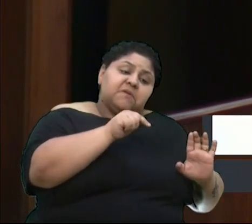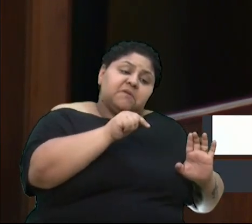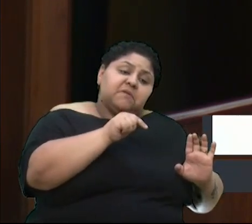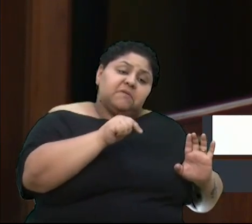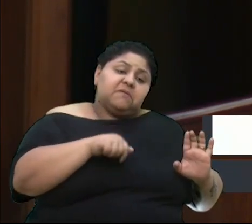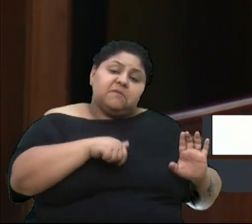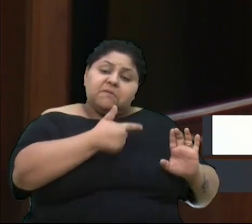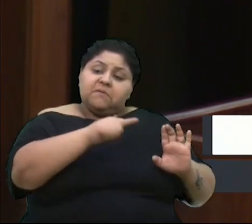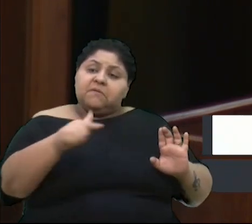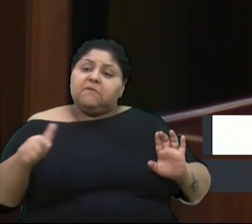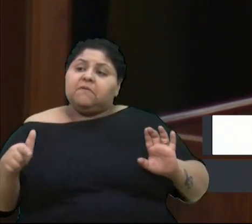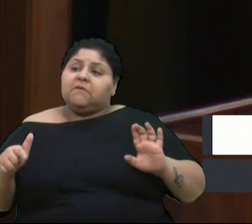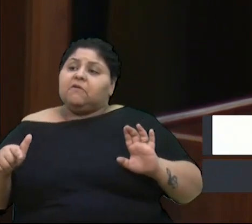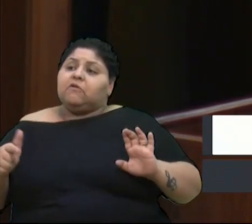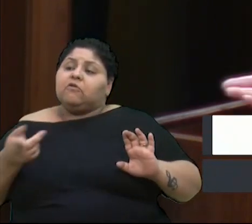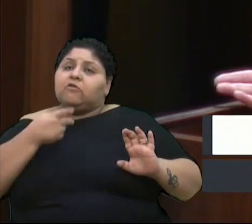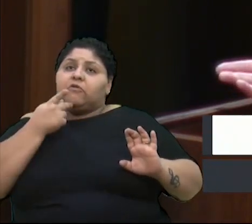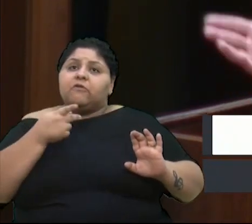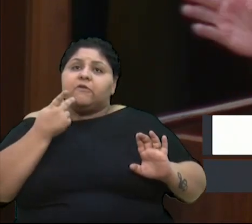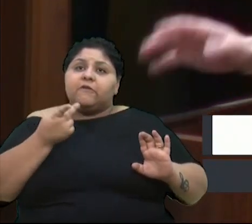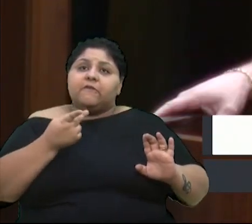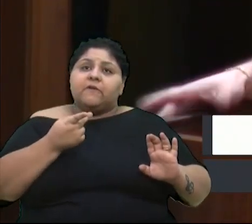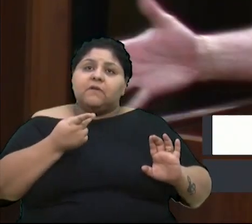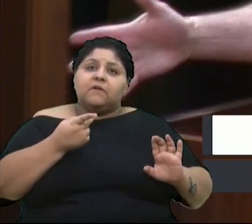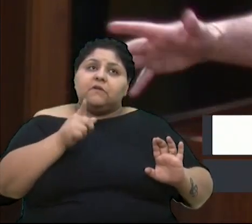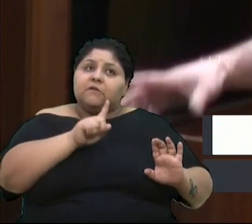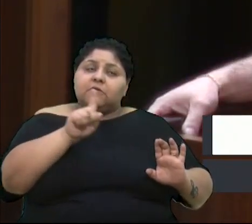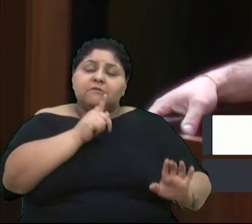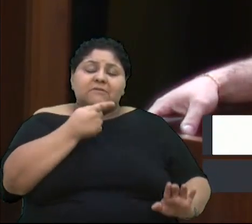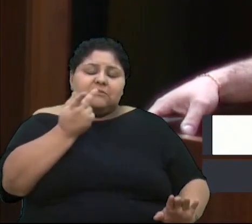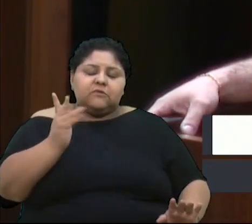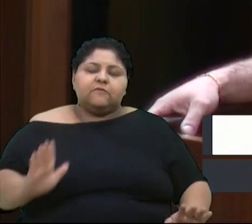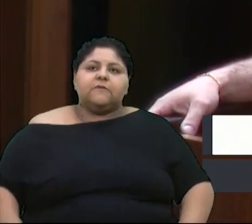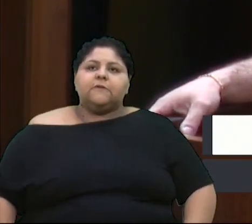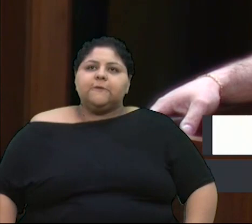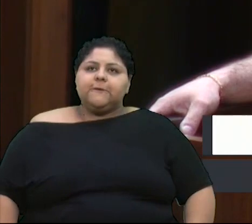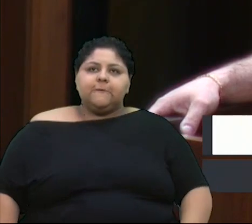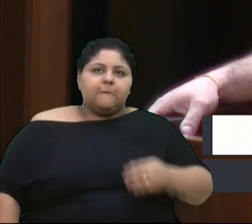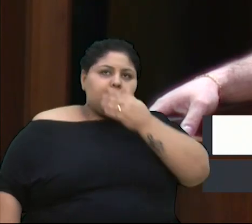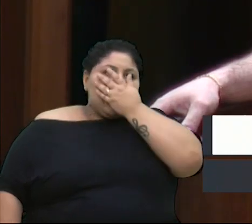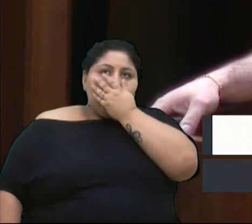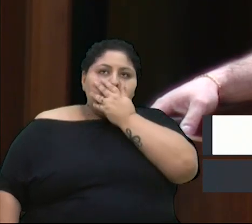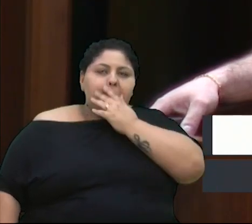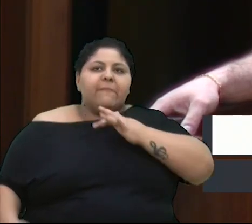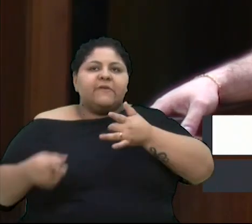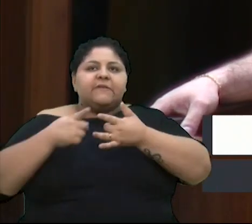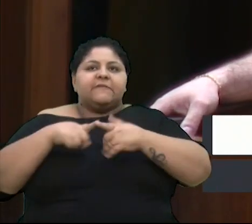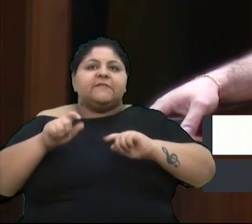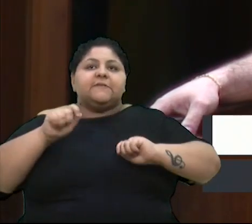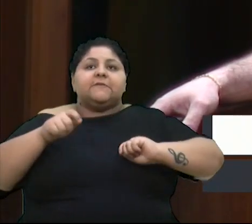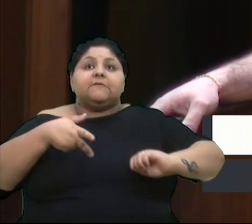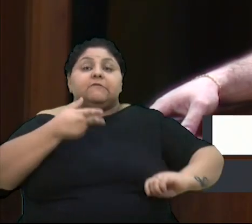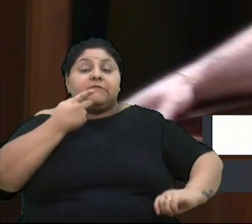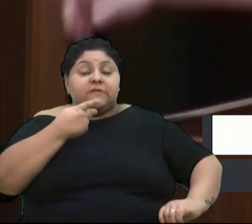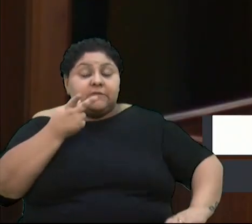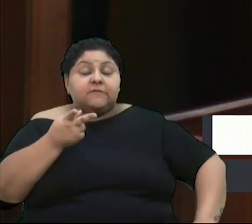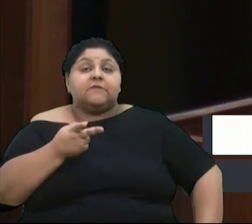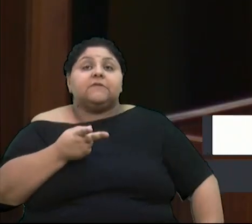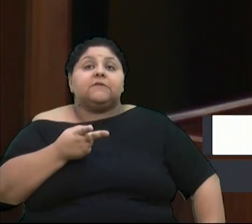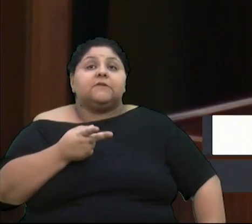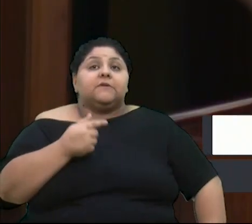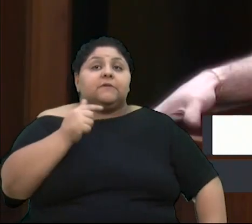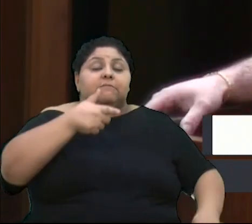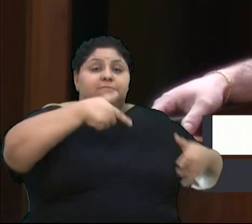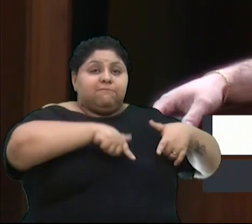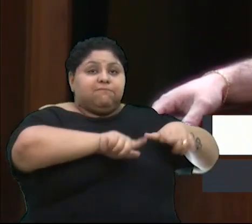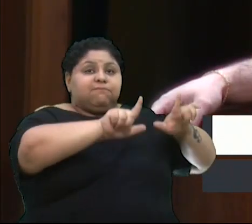Mas o que tem que ser dito, o que tem que falar, não fala. Não fala. Mas, o que eles falaram? E aí está na tela aí,